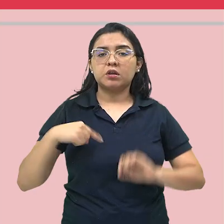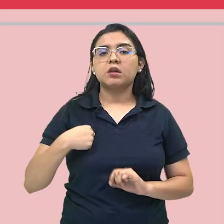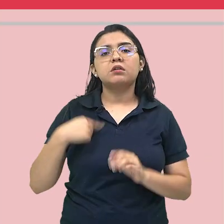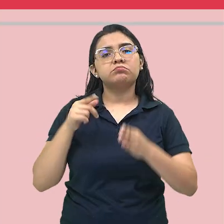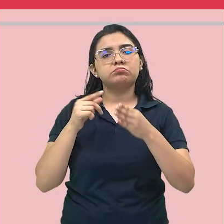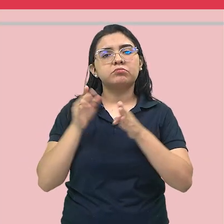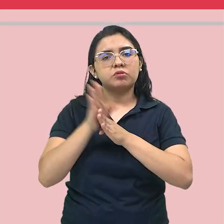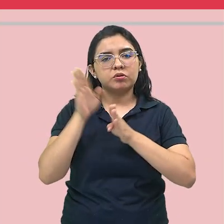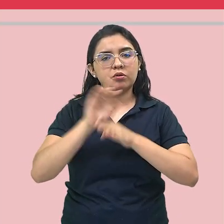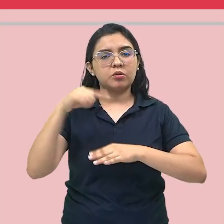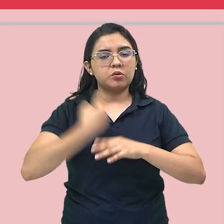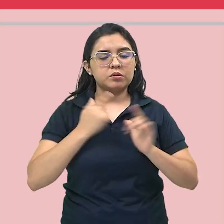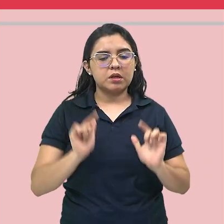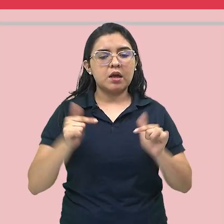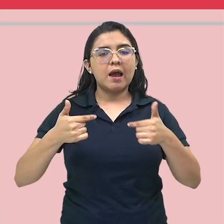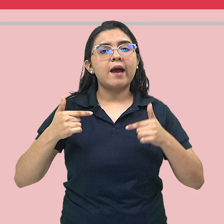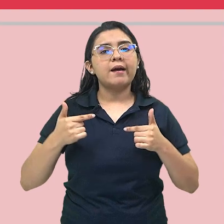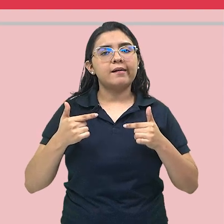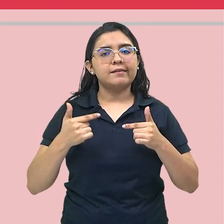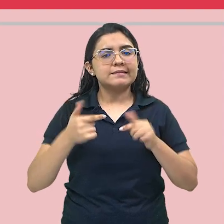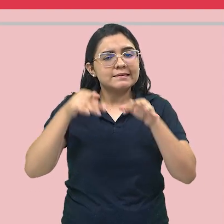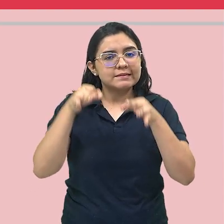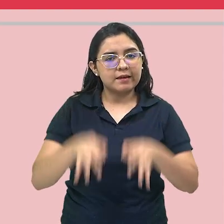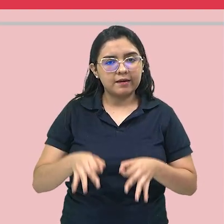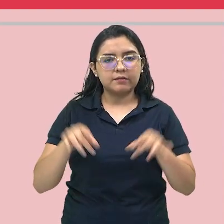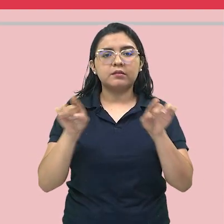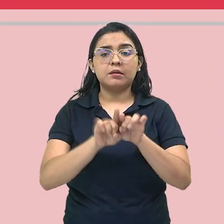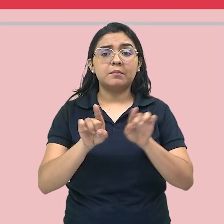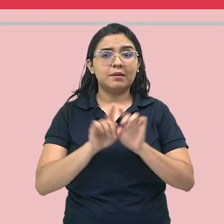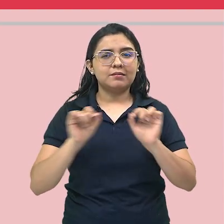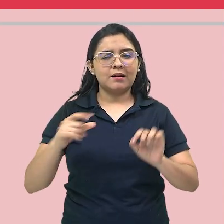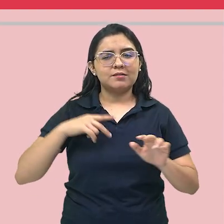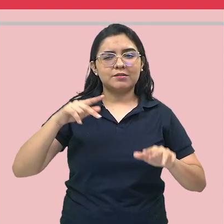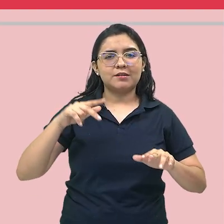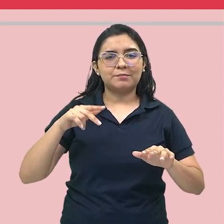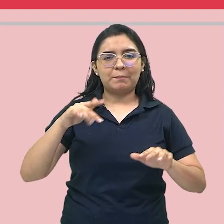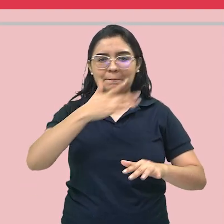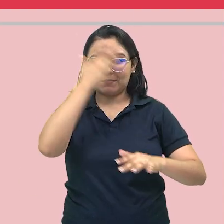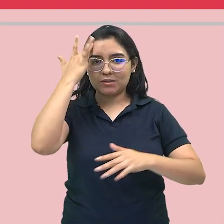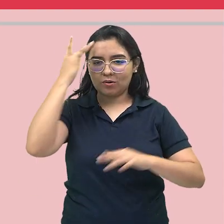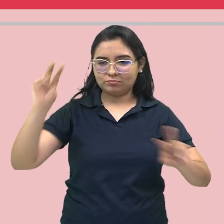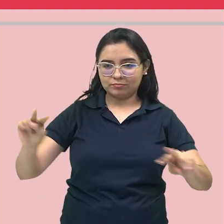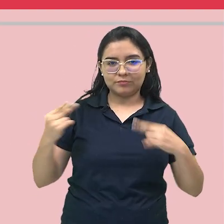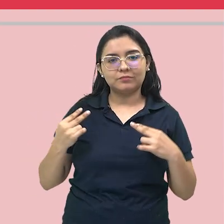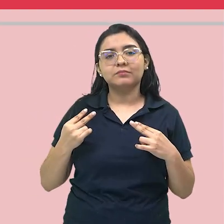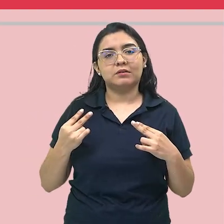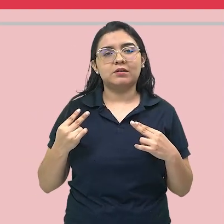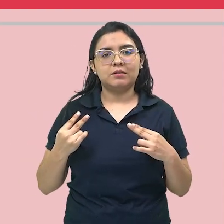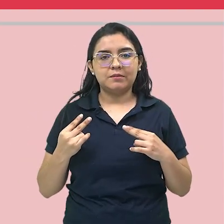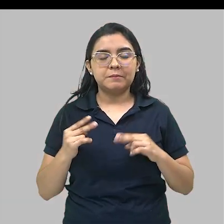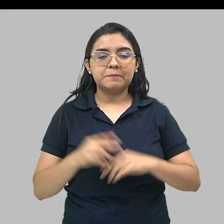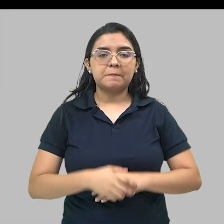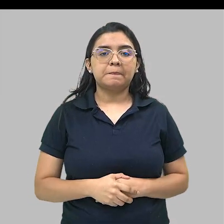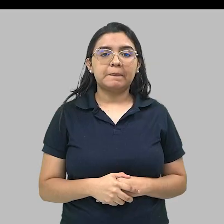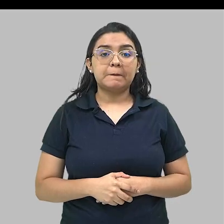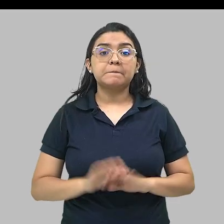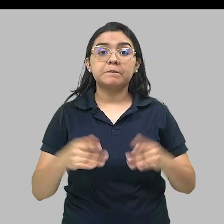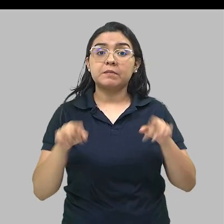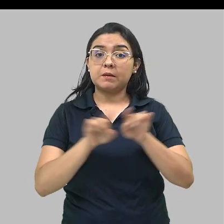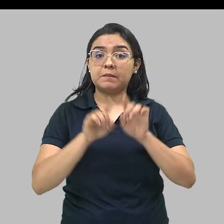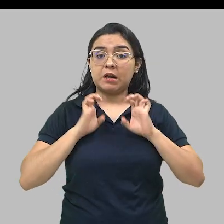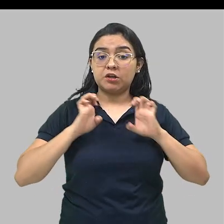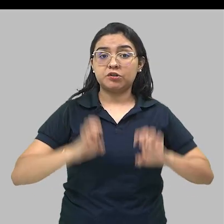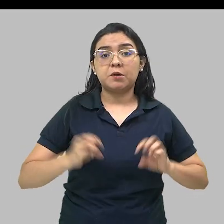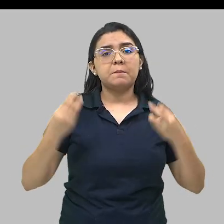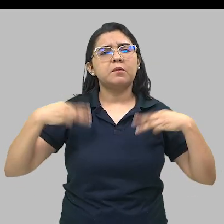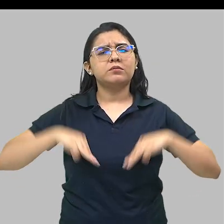ações. É agir de forma correta, mesmo quando ninguém está vendo, como explicou o mestre. A ética e a